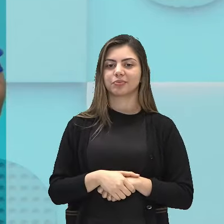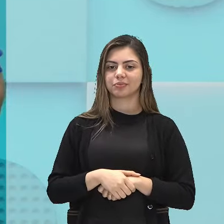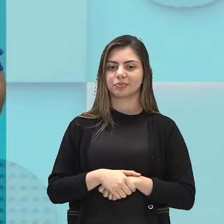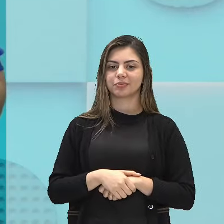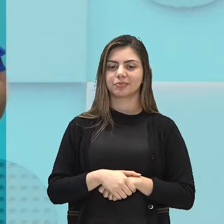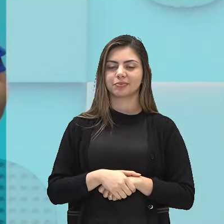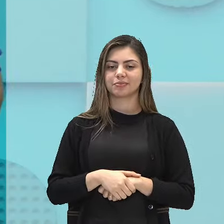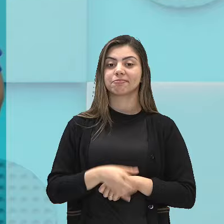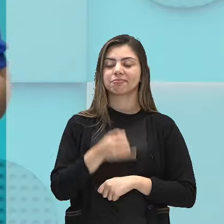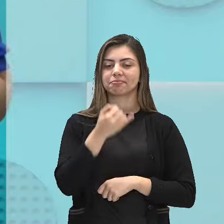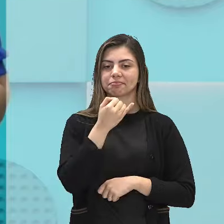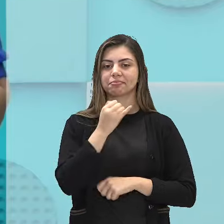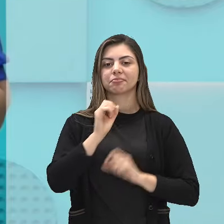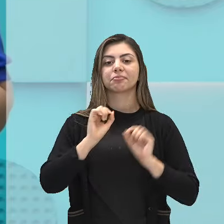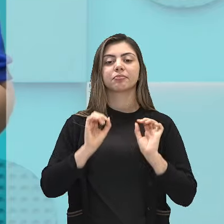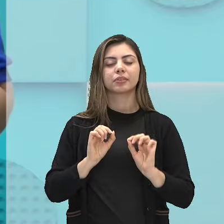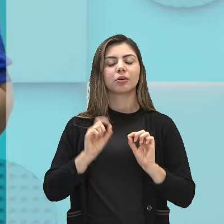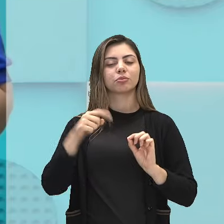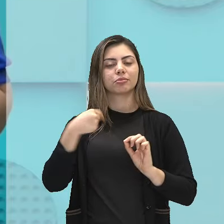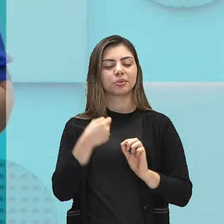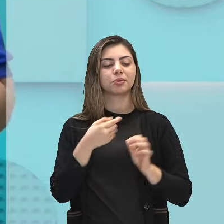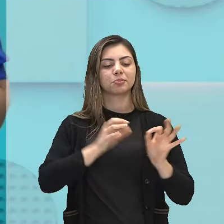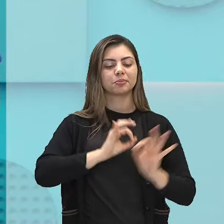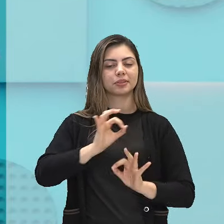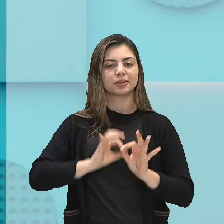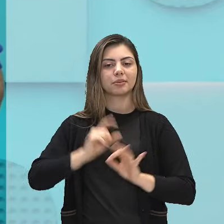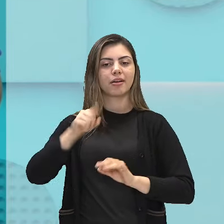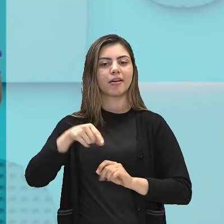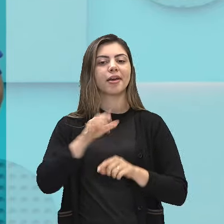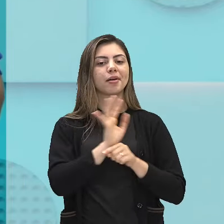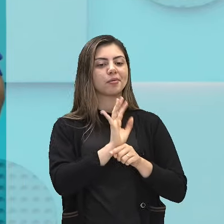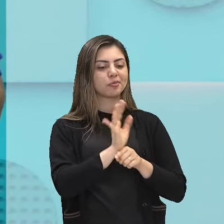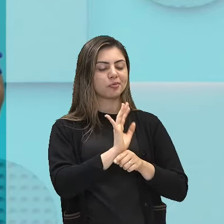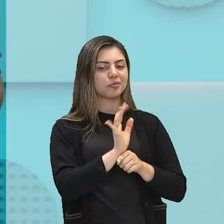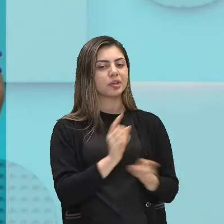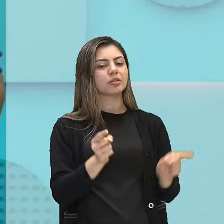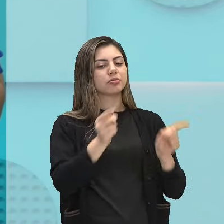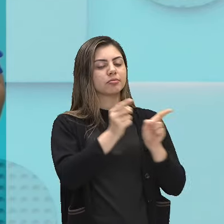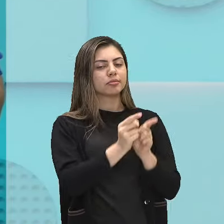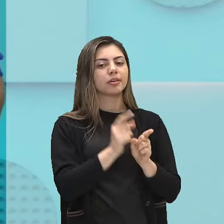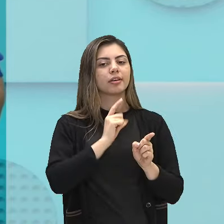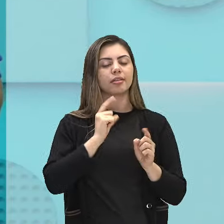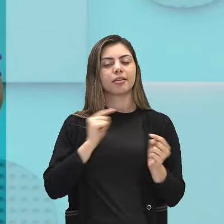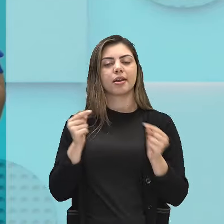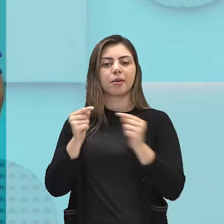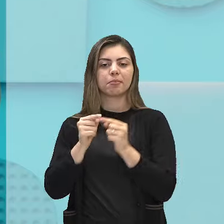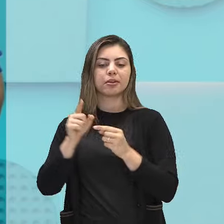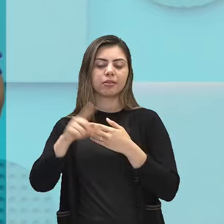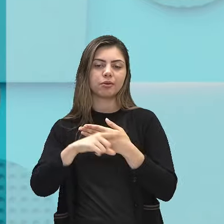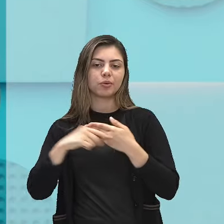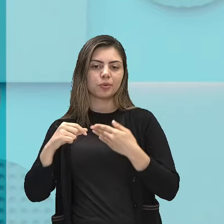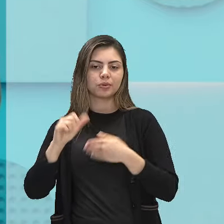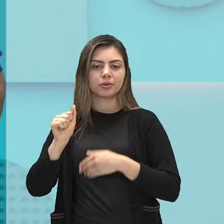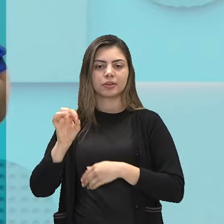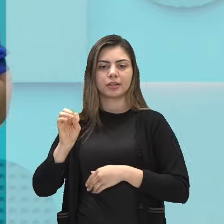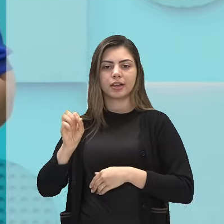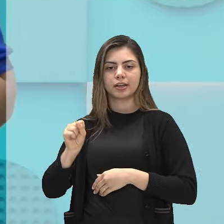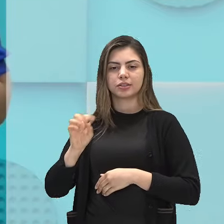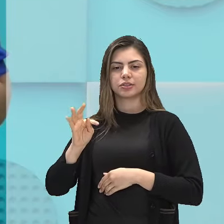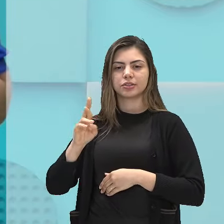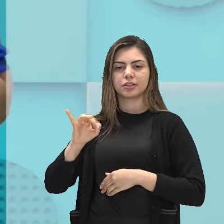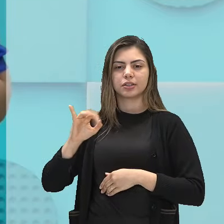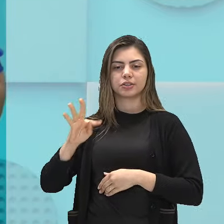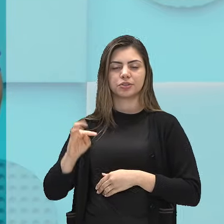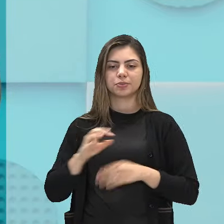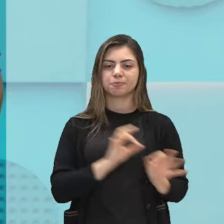Opa, perdão. Nós fizemos aí um vídeo sobre esse conto da Astrid Cabral. Acompanhe aí na